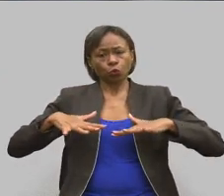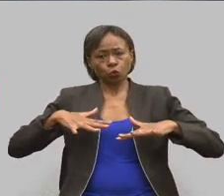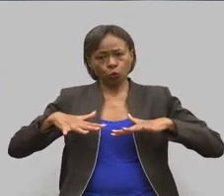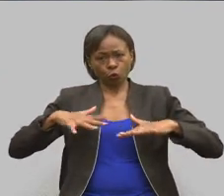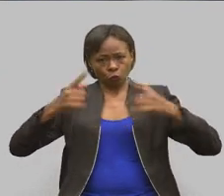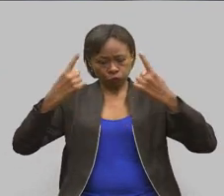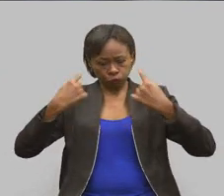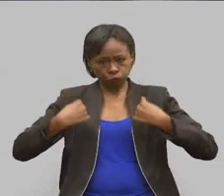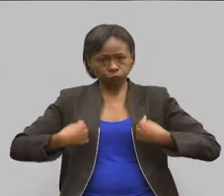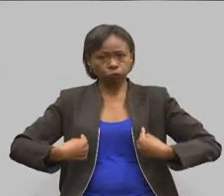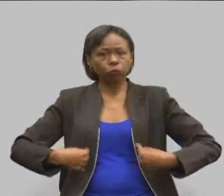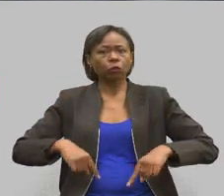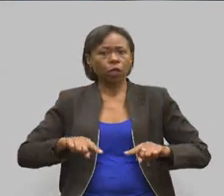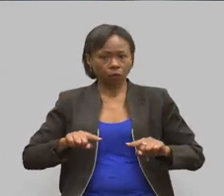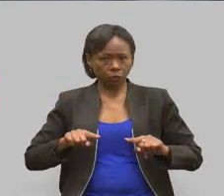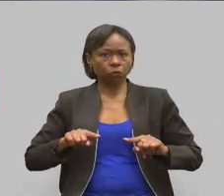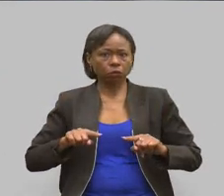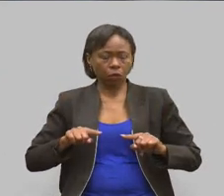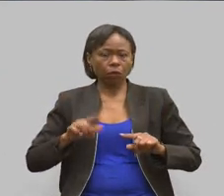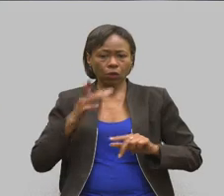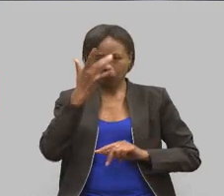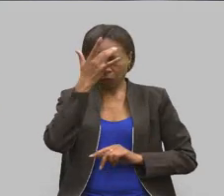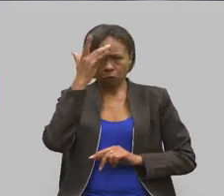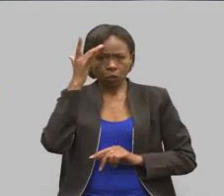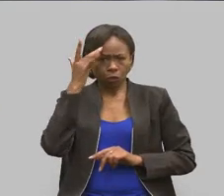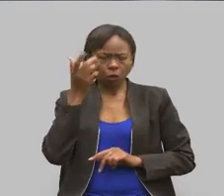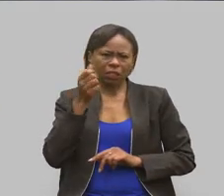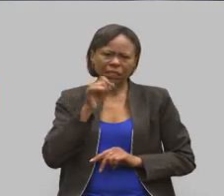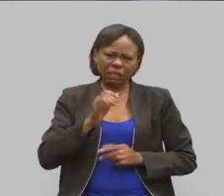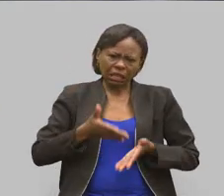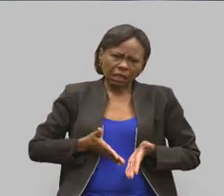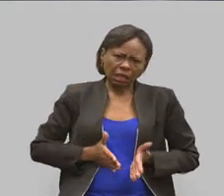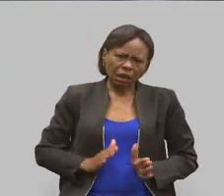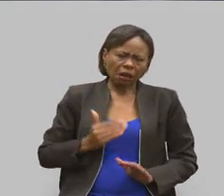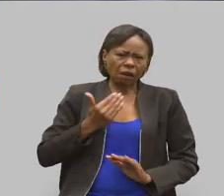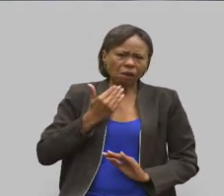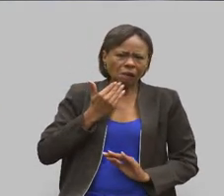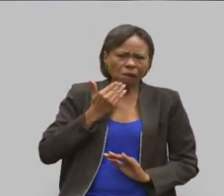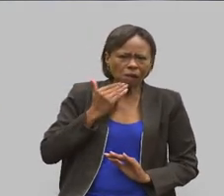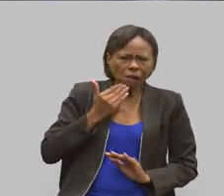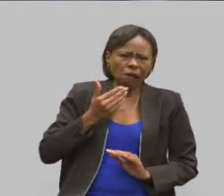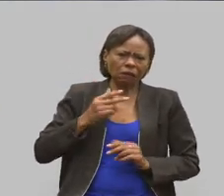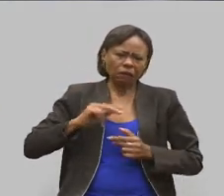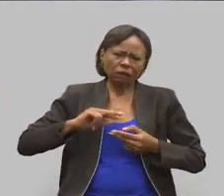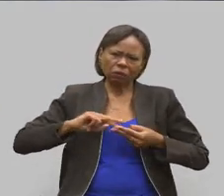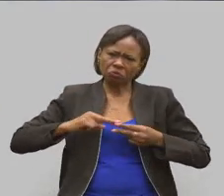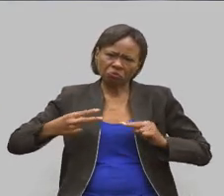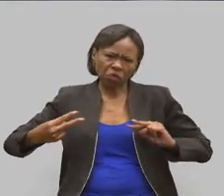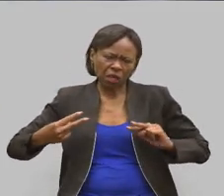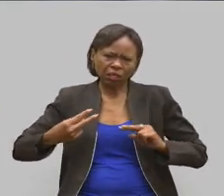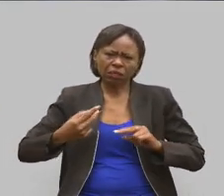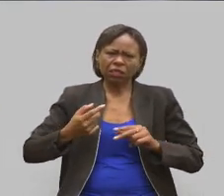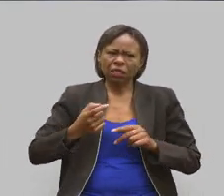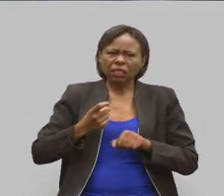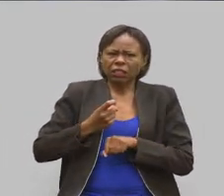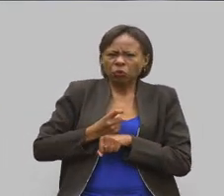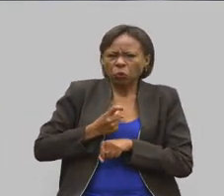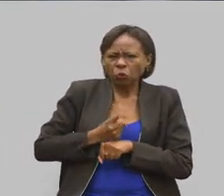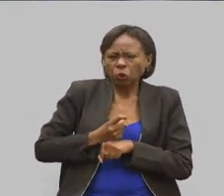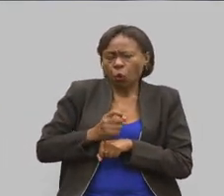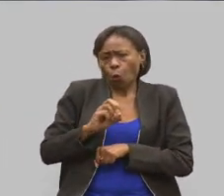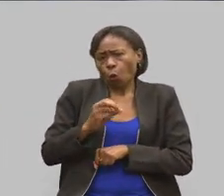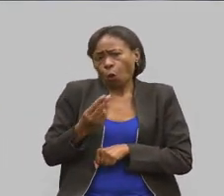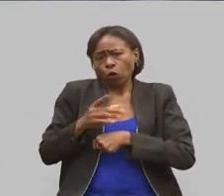ou que nasce com a deformidade congênita uma rigidez qualquer uma doença neuropsíquica